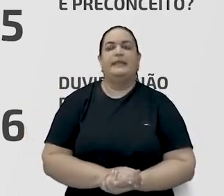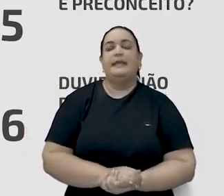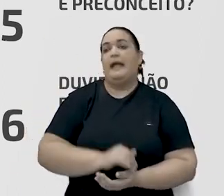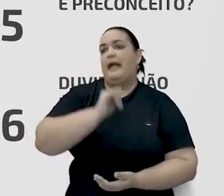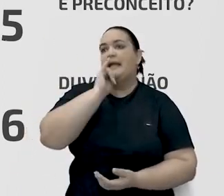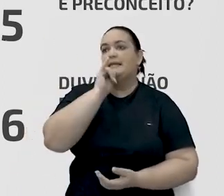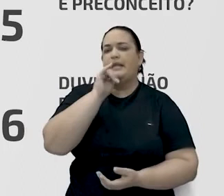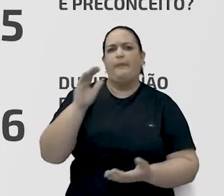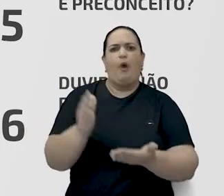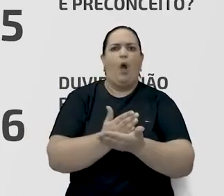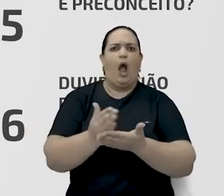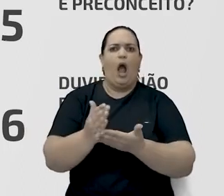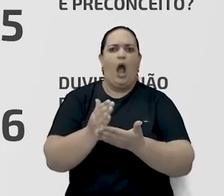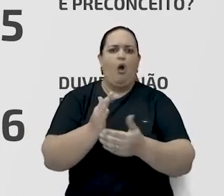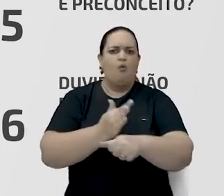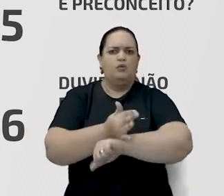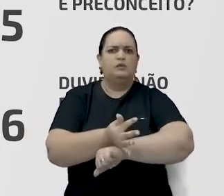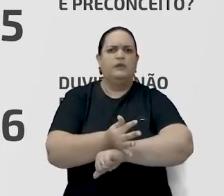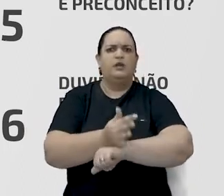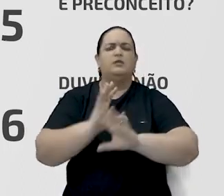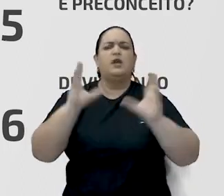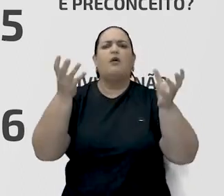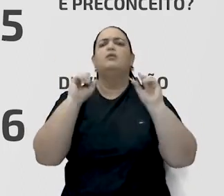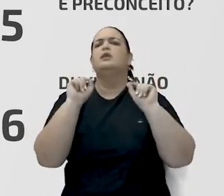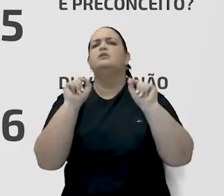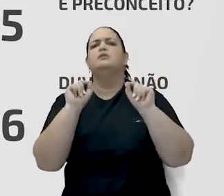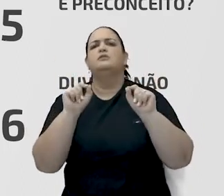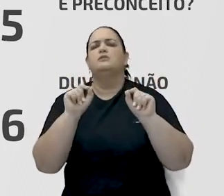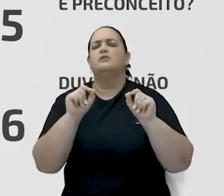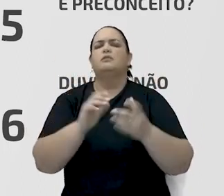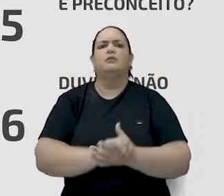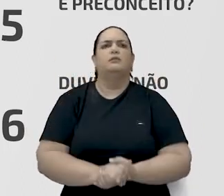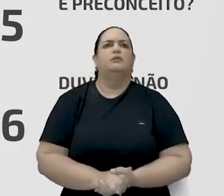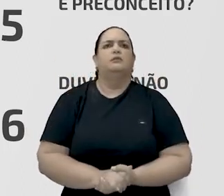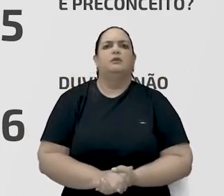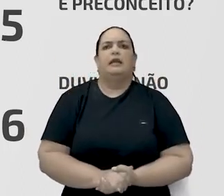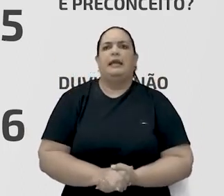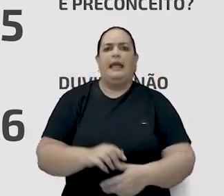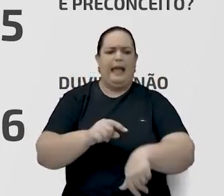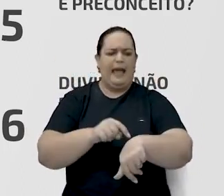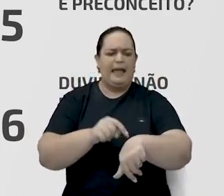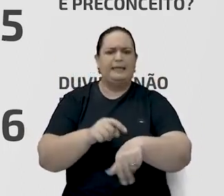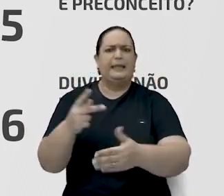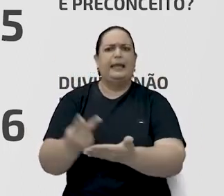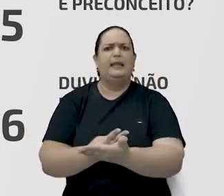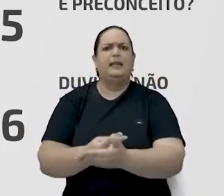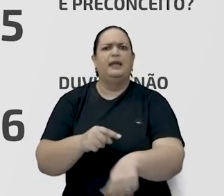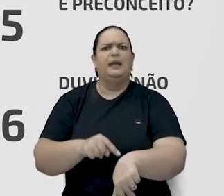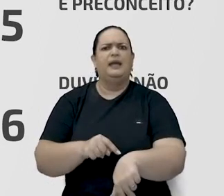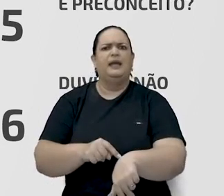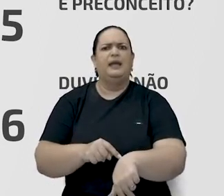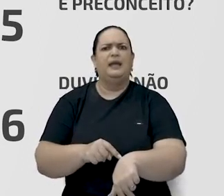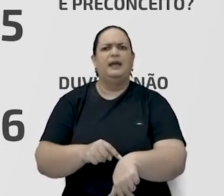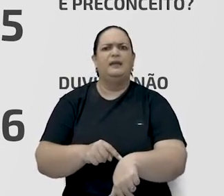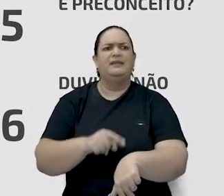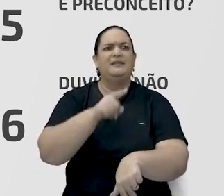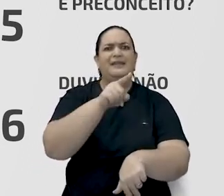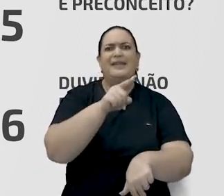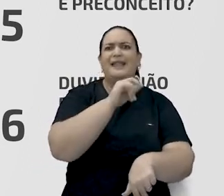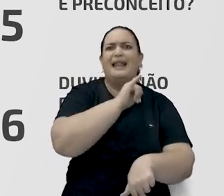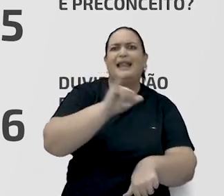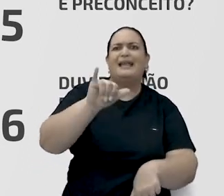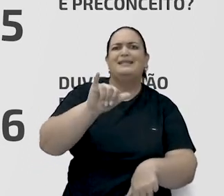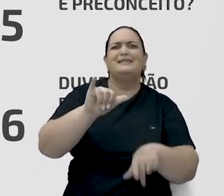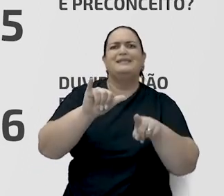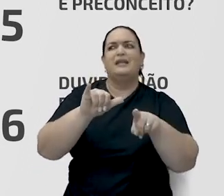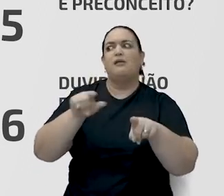tira um print de uma informação, dissipa aquela informação, e aí você vai ver que é uma informação que vem de